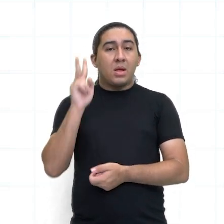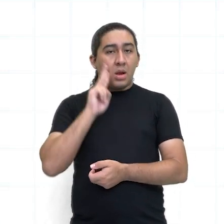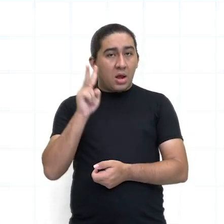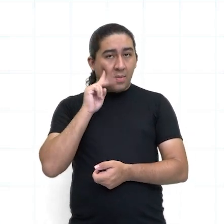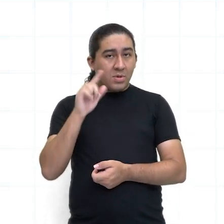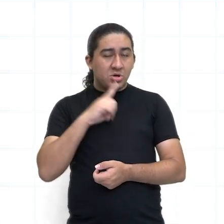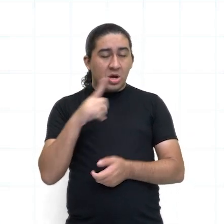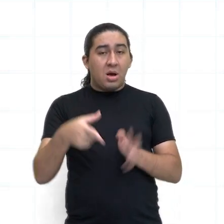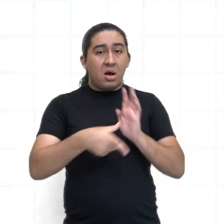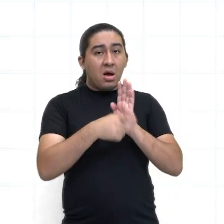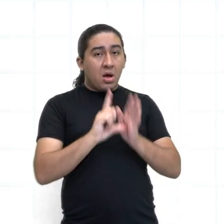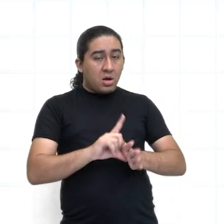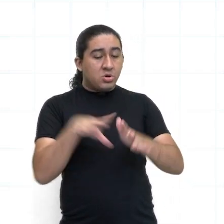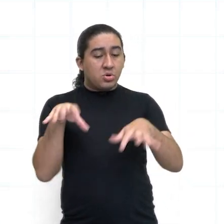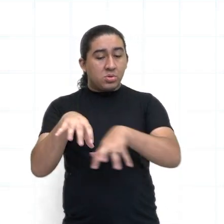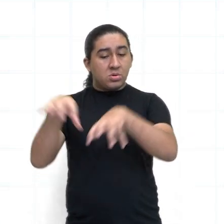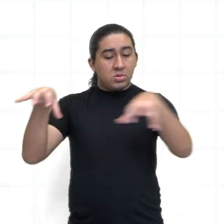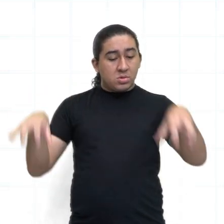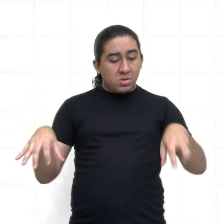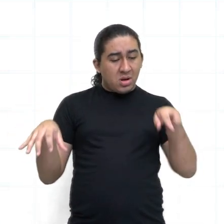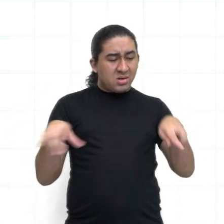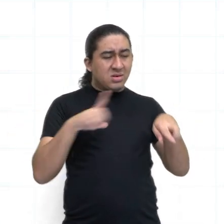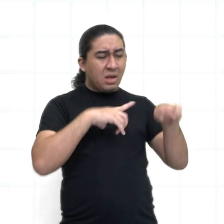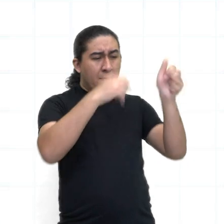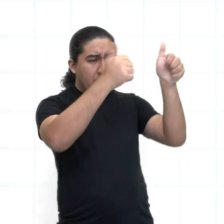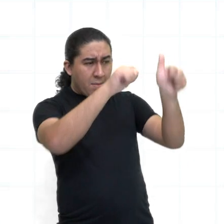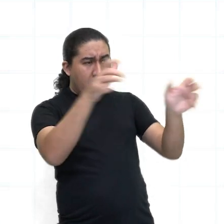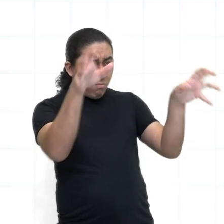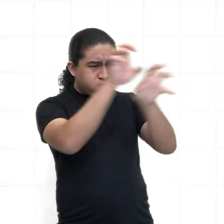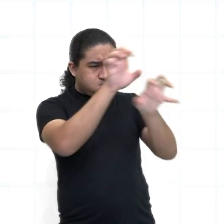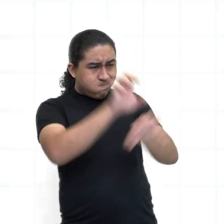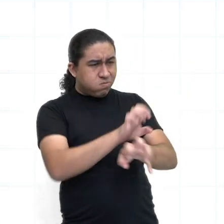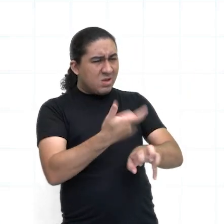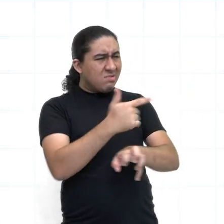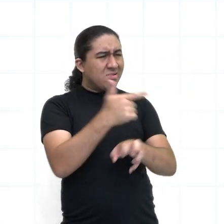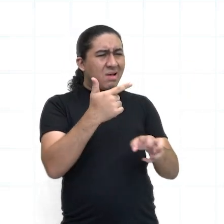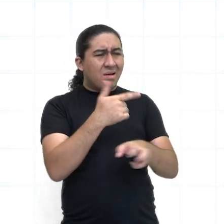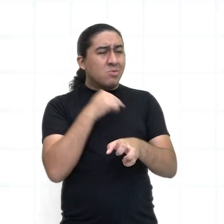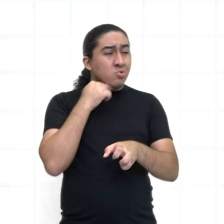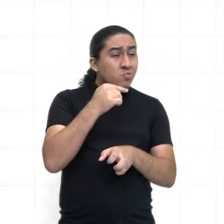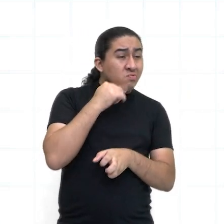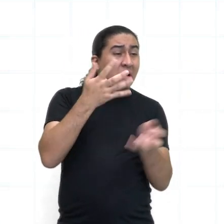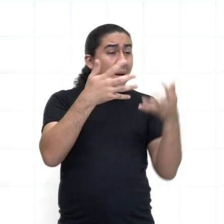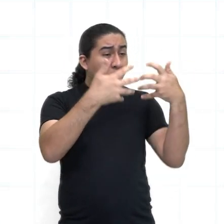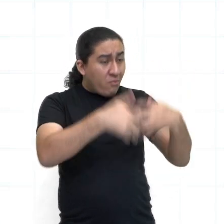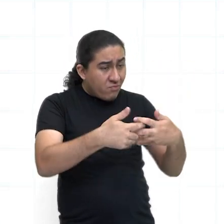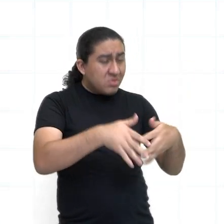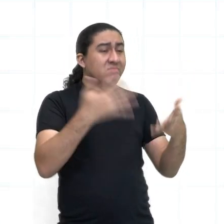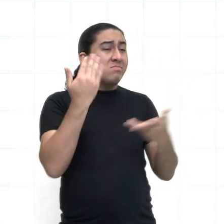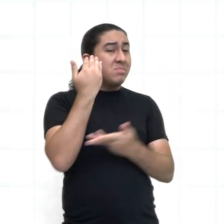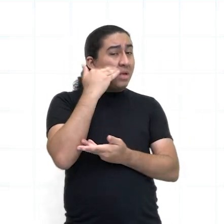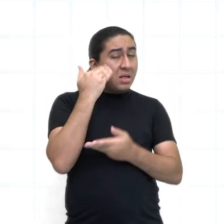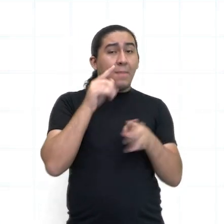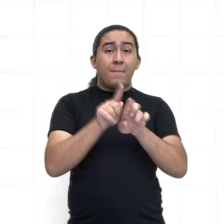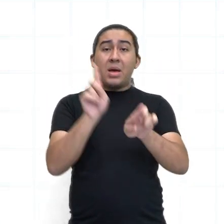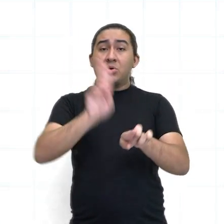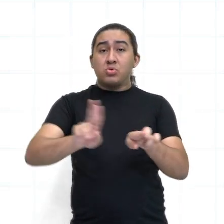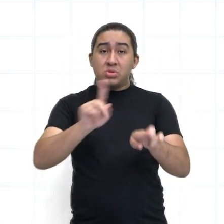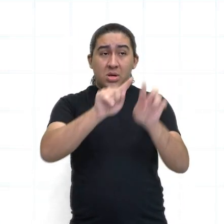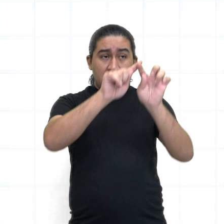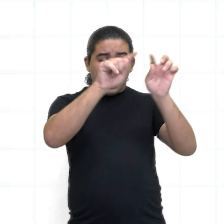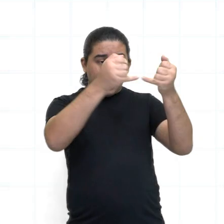do cubismo analítico? Que eles fragmentaram tanto que não conseguiu reconhecer, mas eles utilizavam o que?